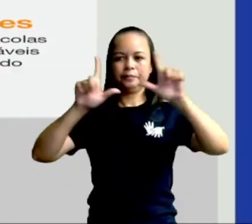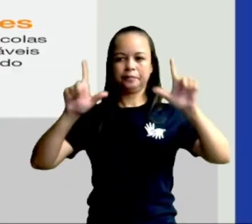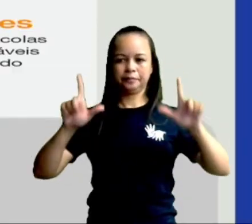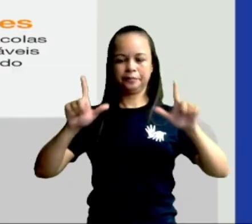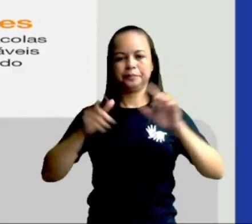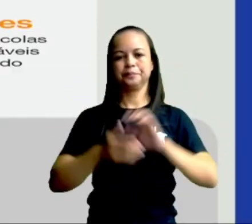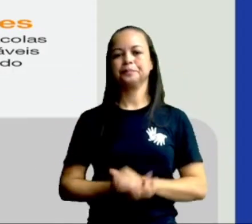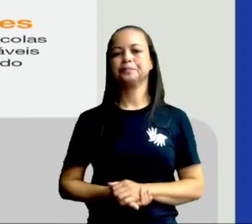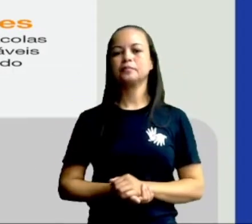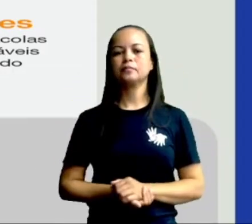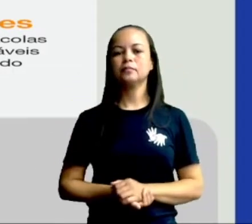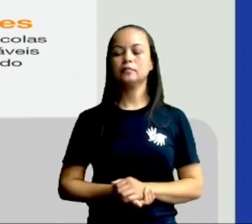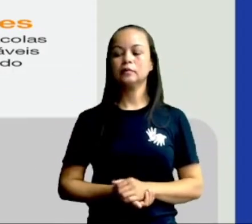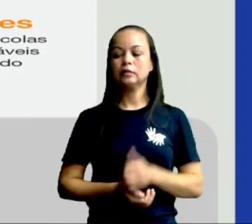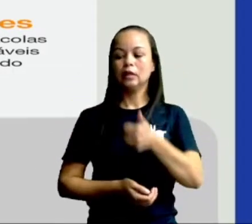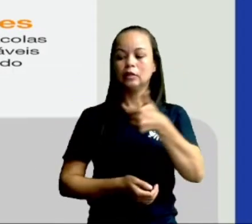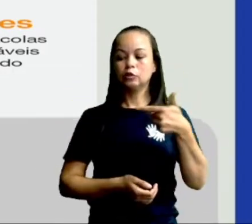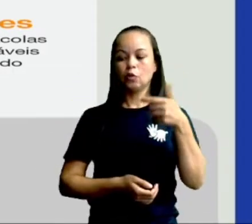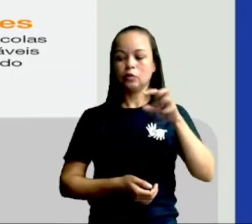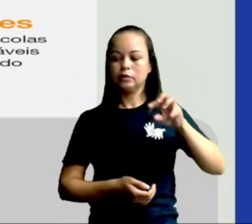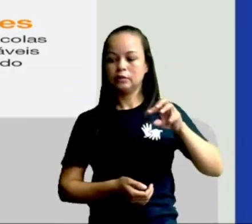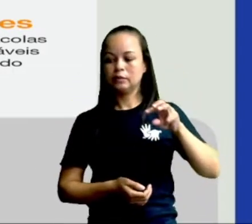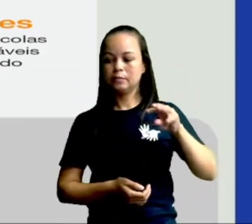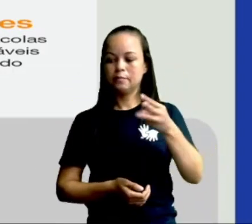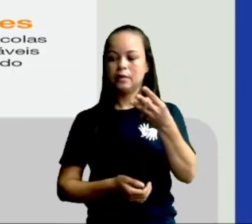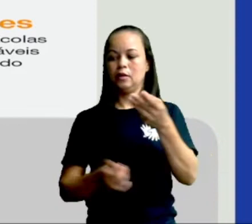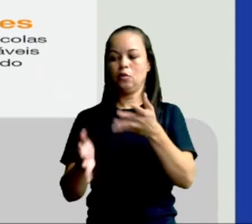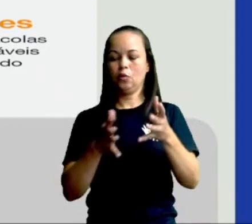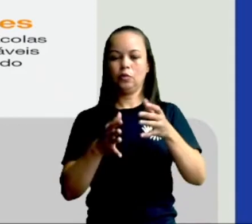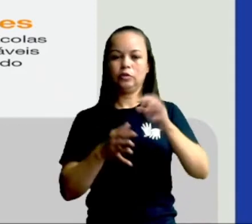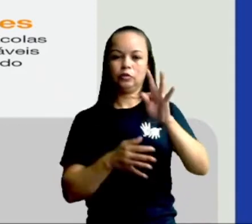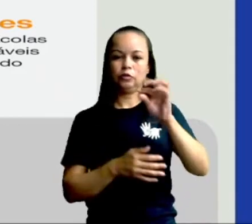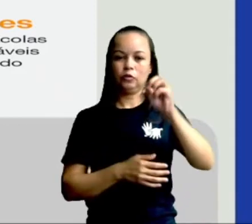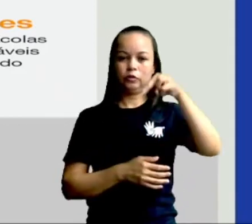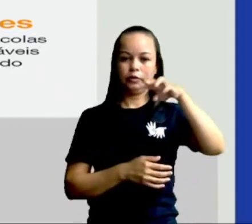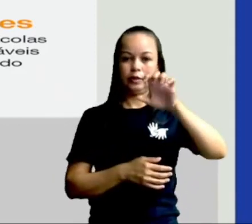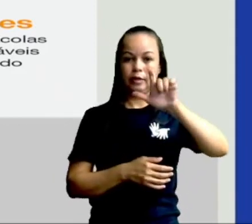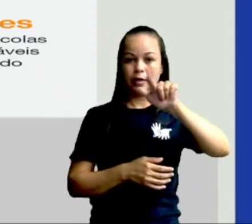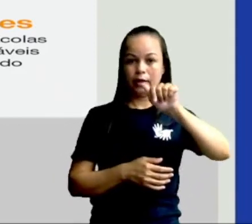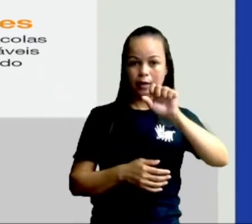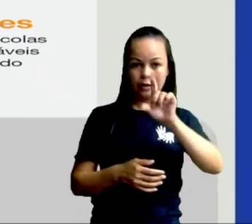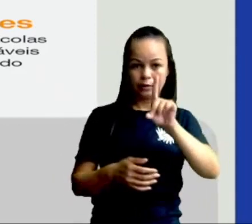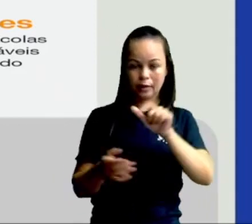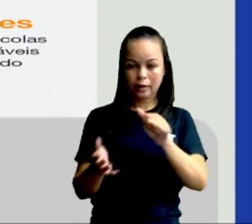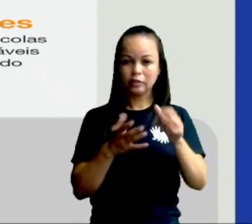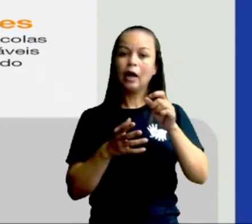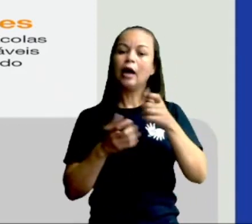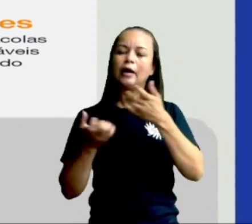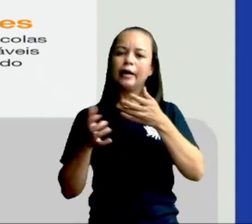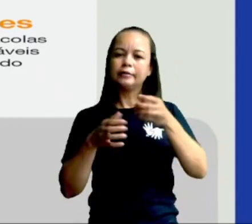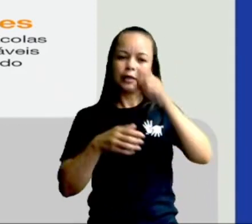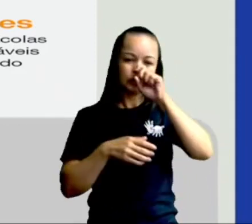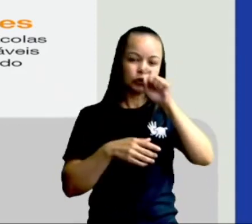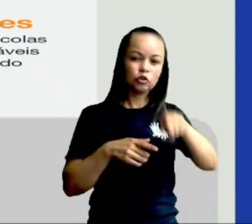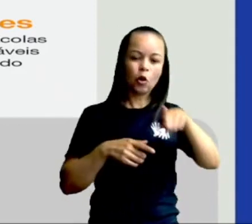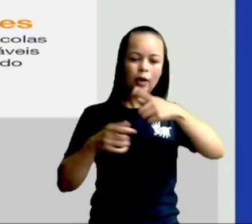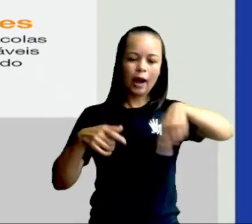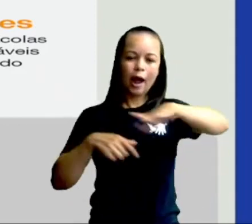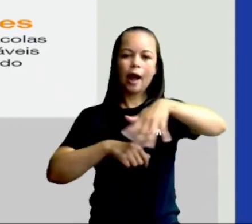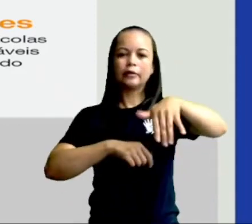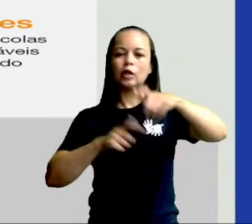essa imagem aí. Ó, 12 milhões de toneladas, gente, é a quantidade de plástico a ser descartado no meio ambiente